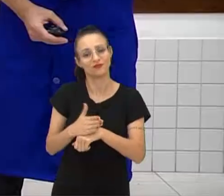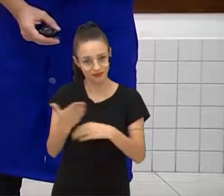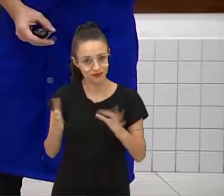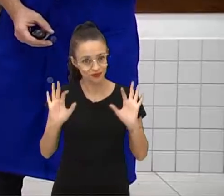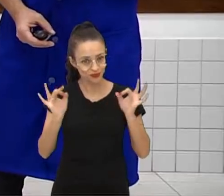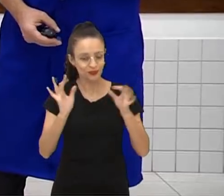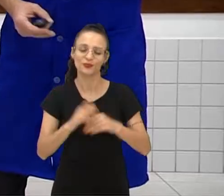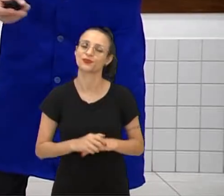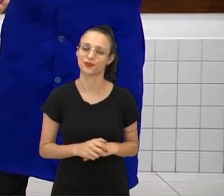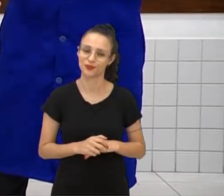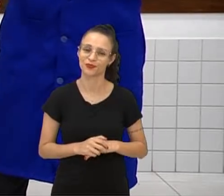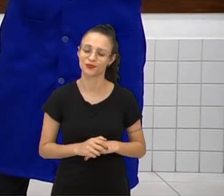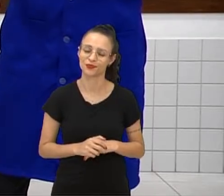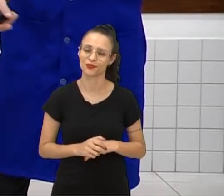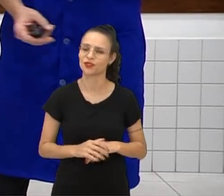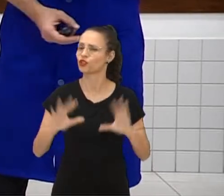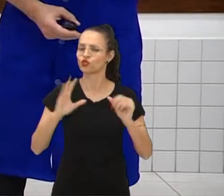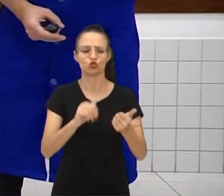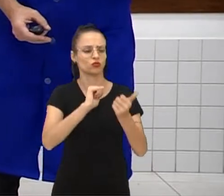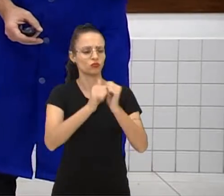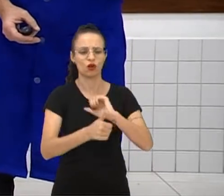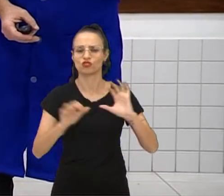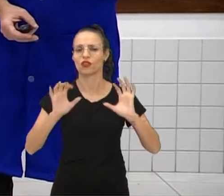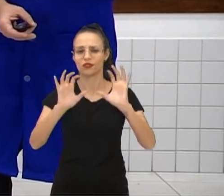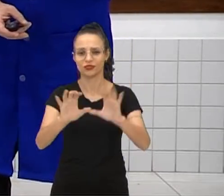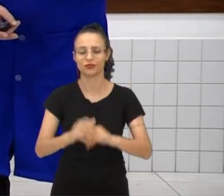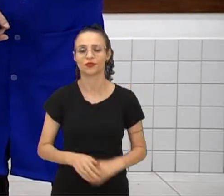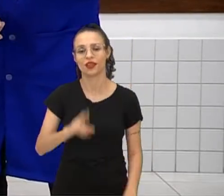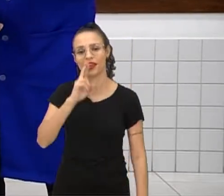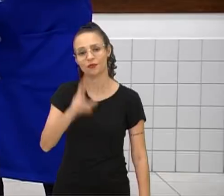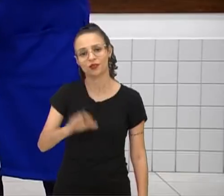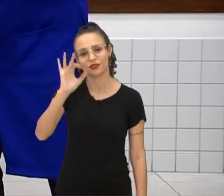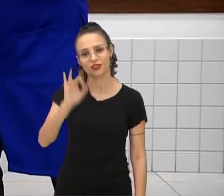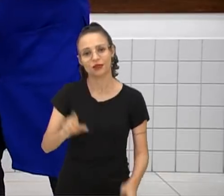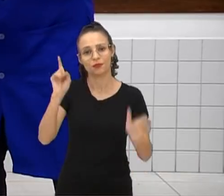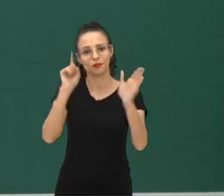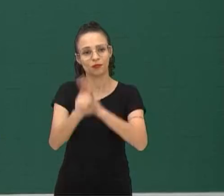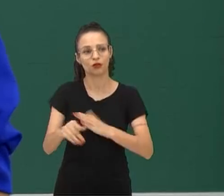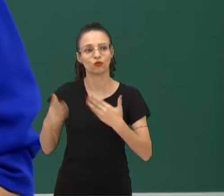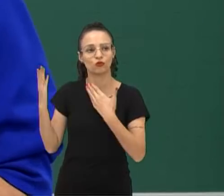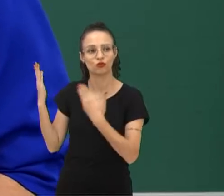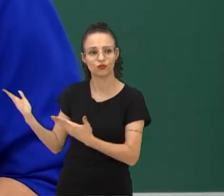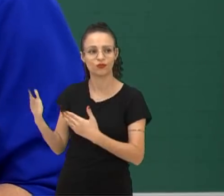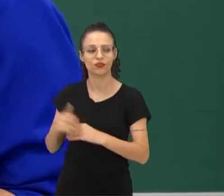professor? Exatamente, como todo esporte, né? Então, a resposta aqui do nosso quiz: